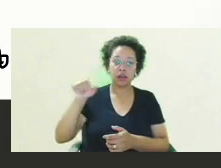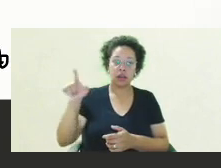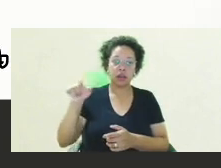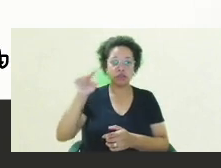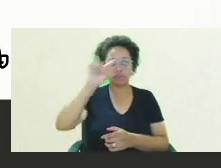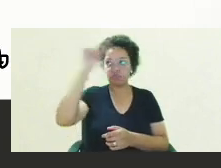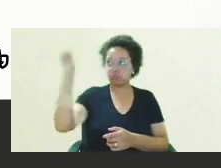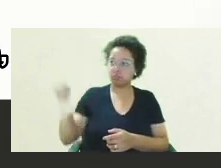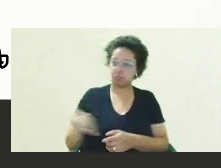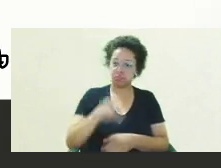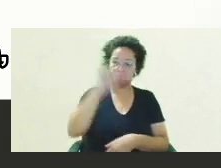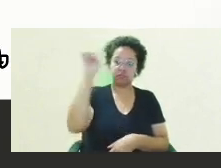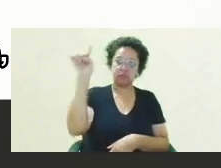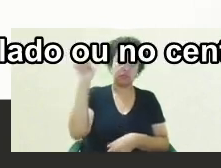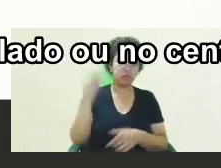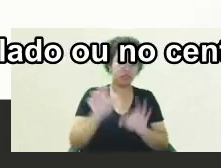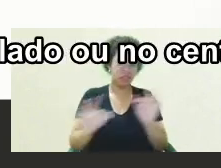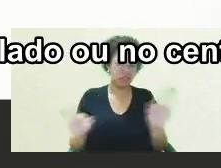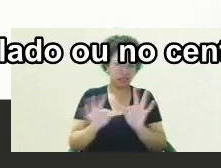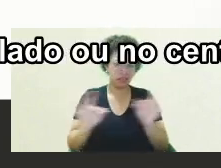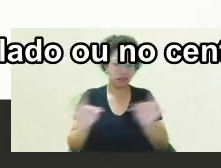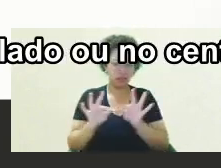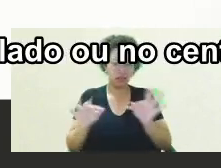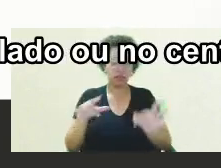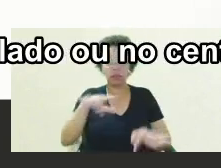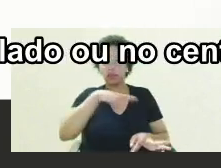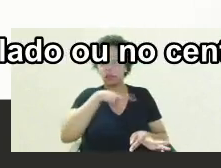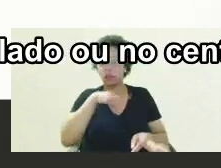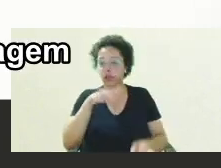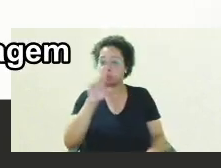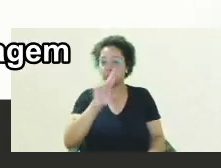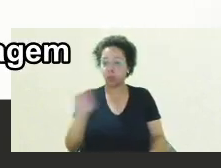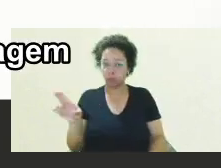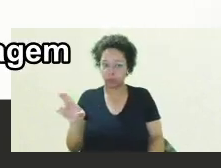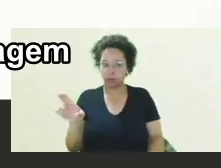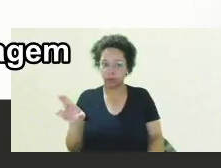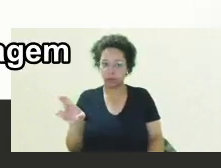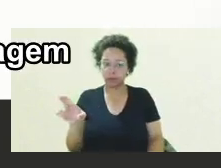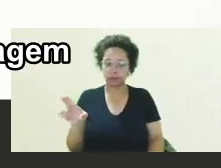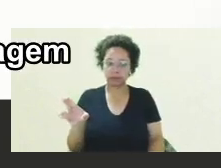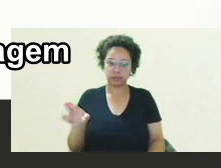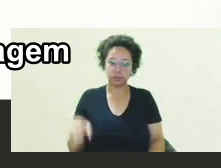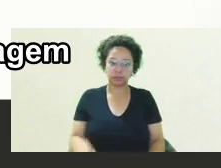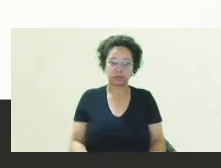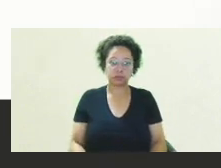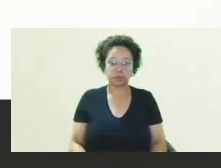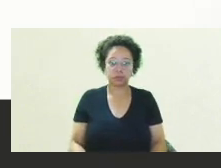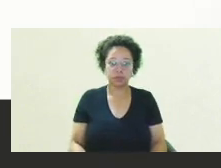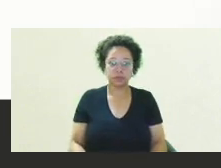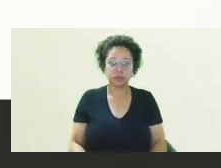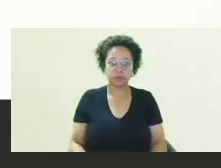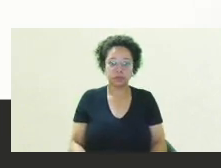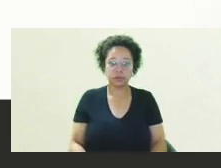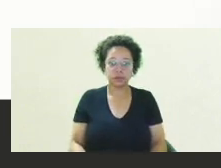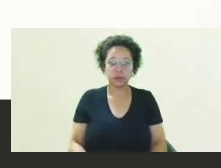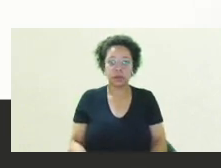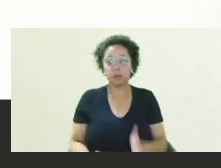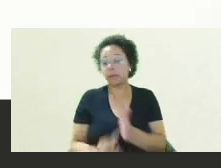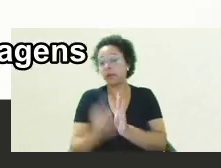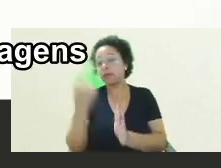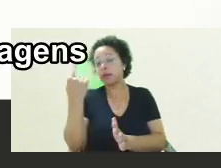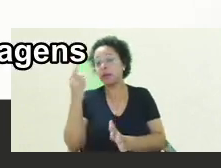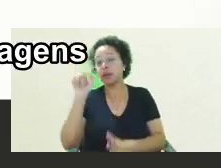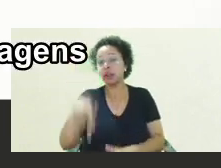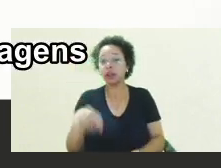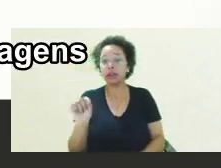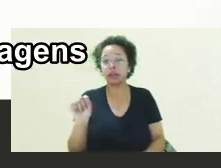uma linha, né, um círculo, e tem o nomezinho do personagem do lado ou no centro, tá? O nosso primeiro personagem são os